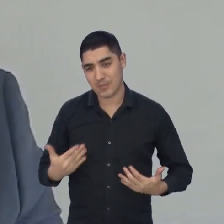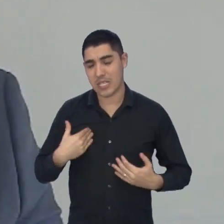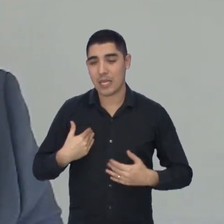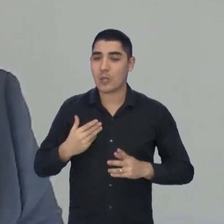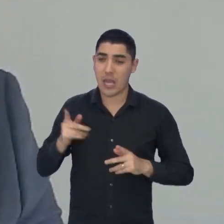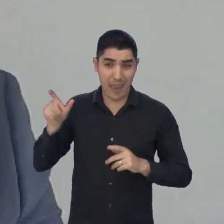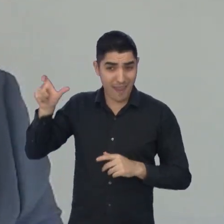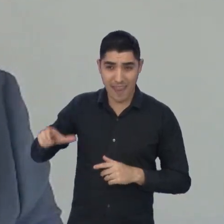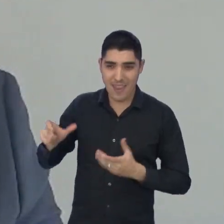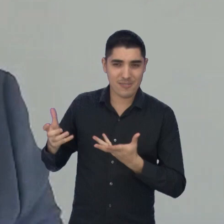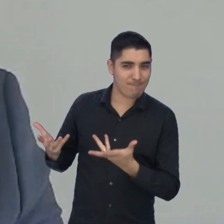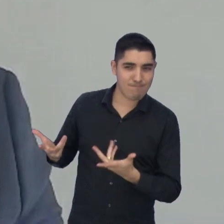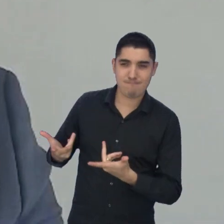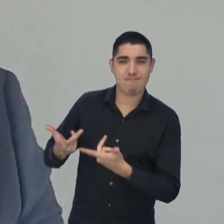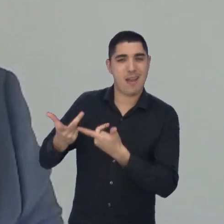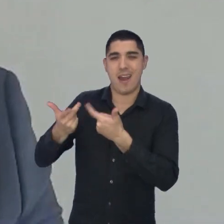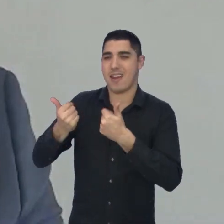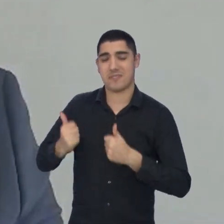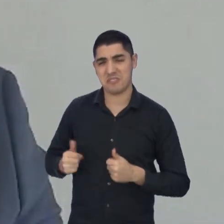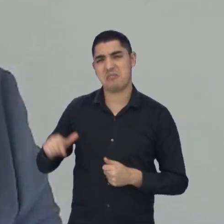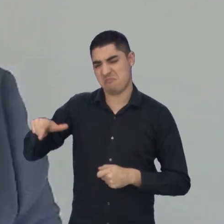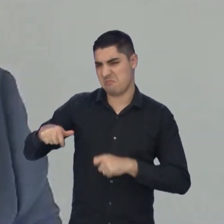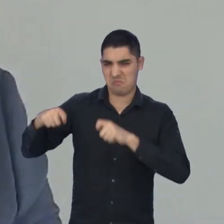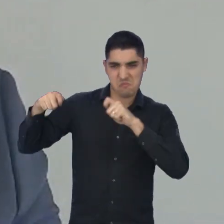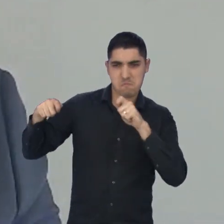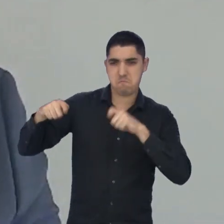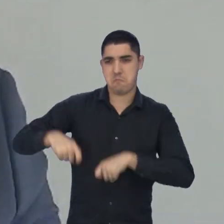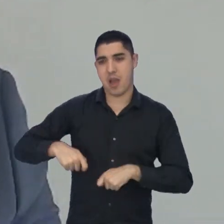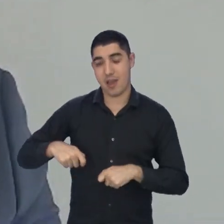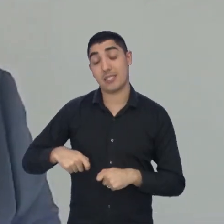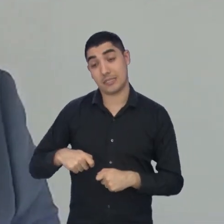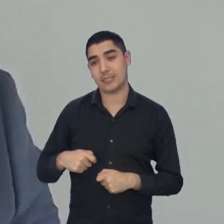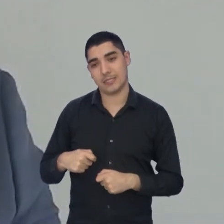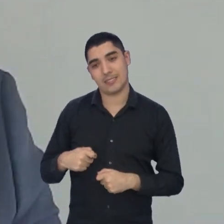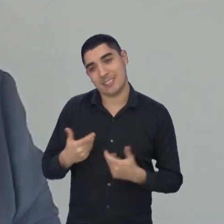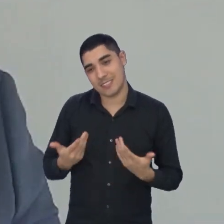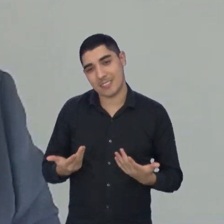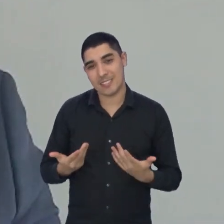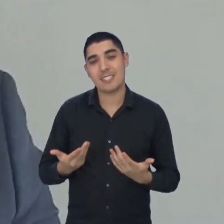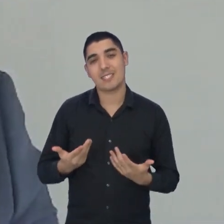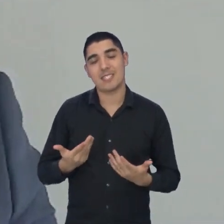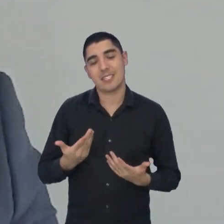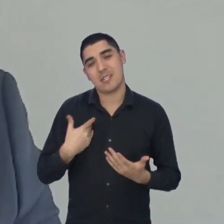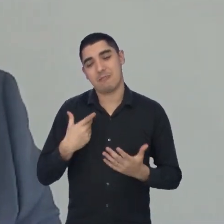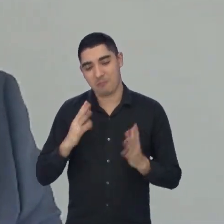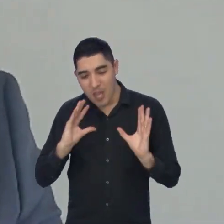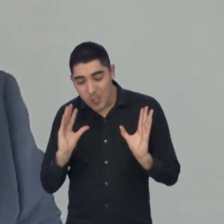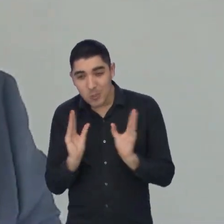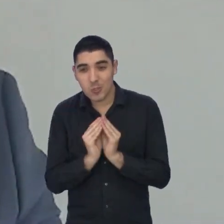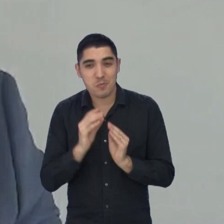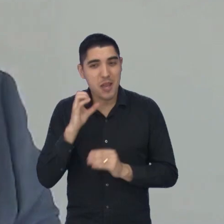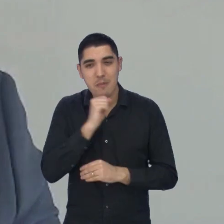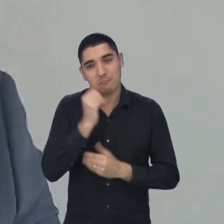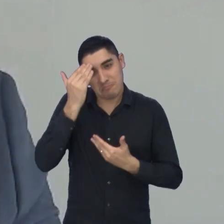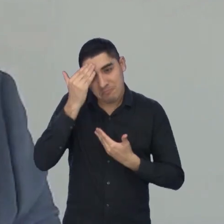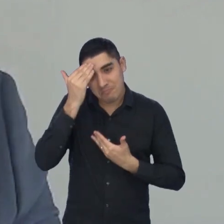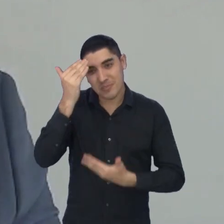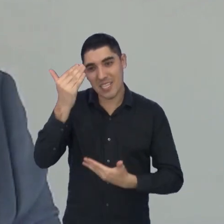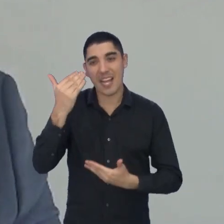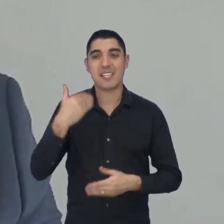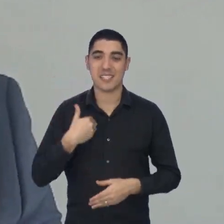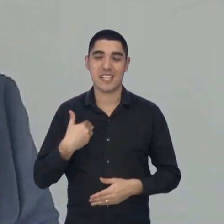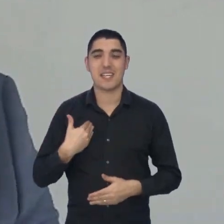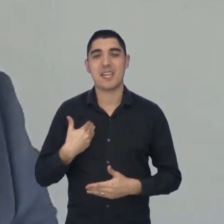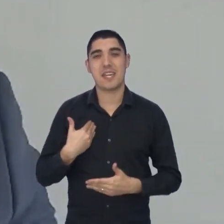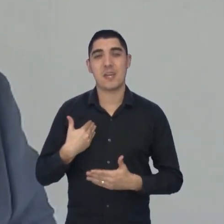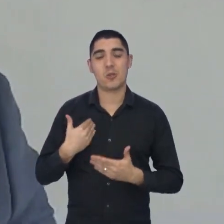É uma pessoa maravilhosa, competente, e eu acho que é isso. Deixo aqui meu breve relato. Agradeço pela honra de poder